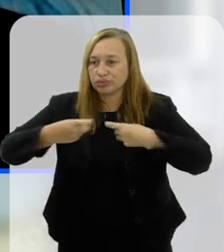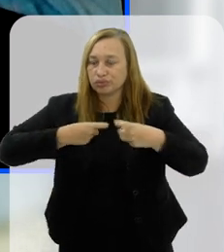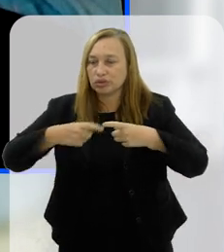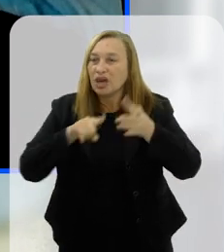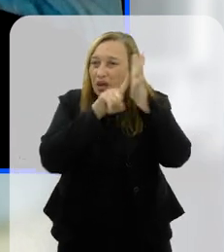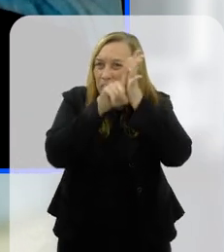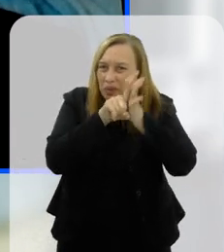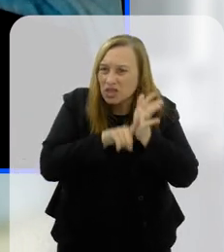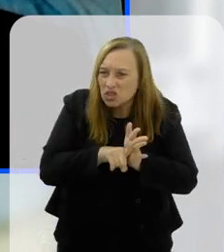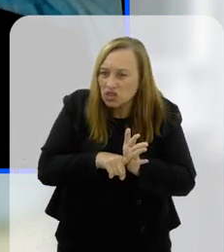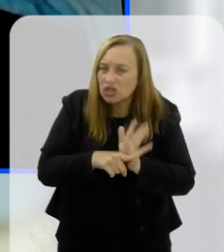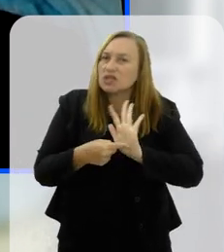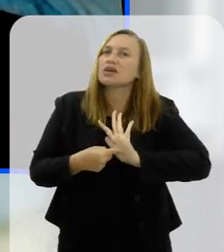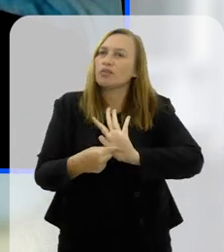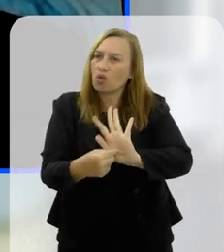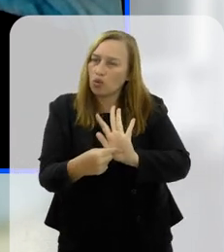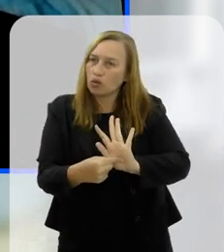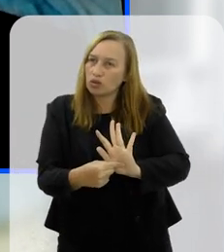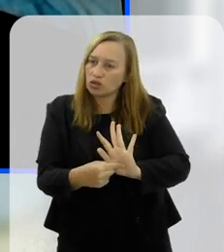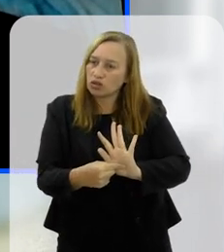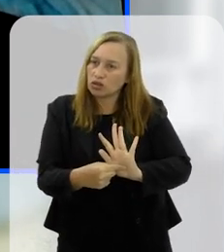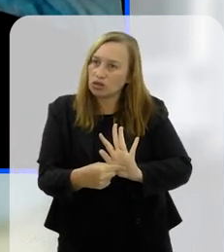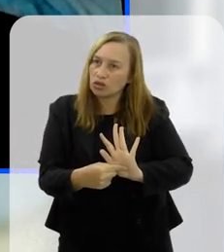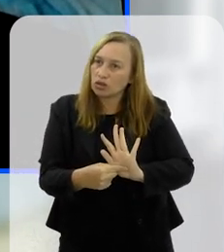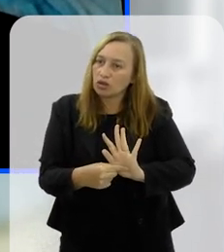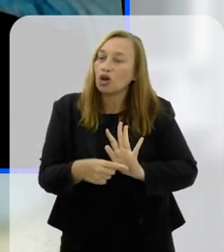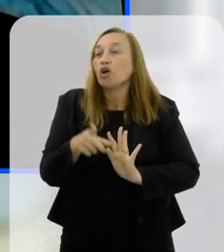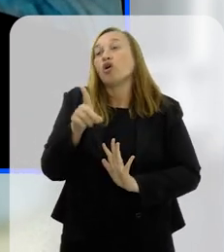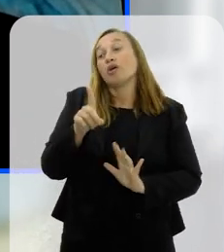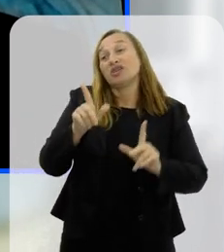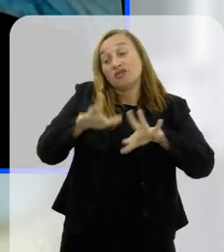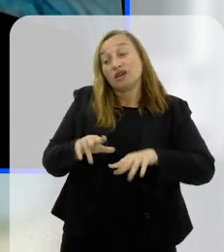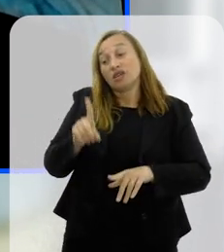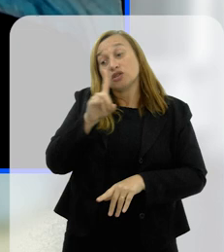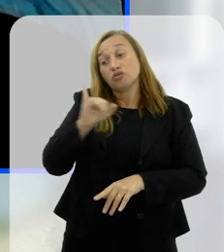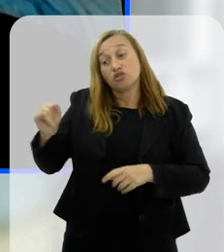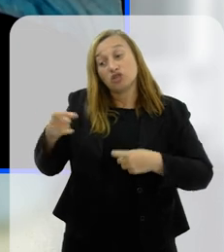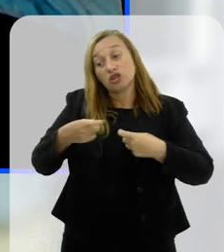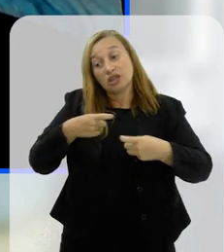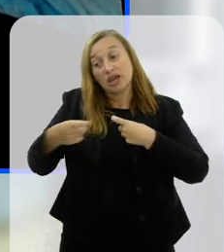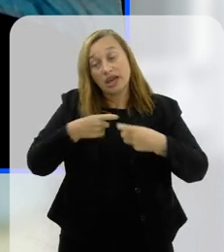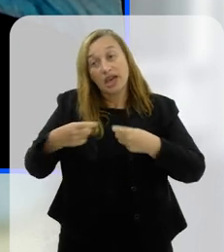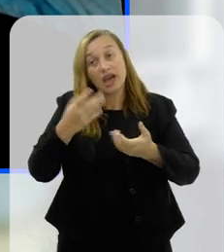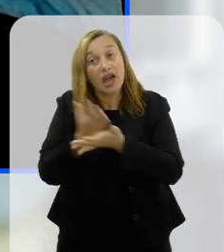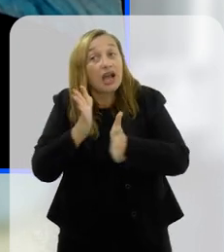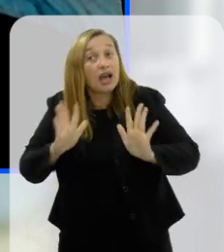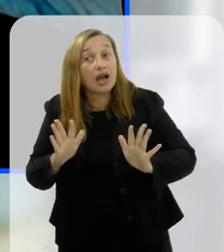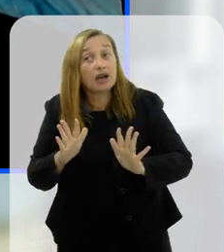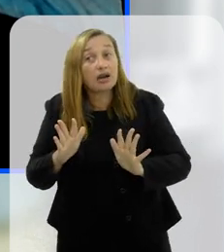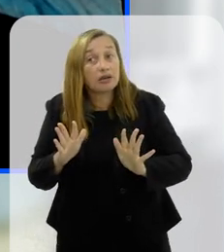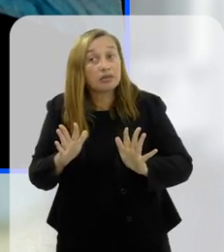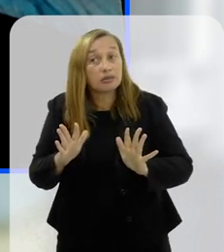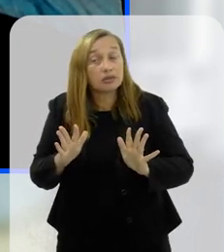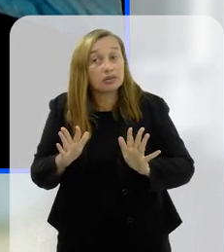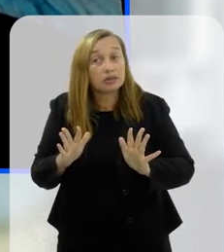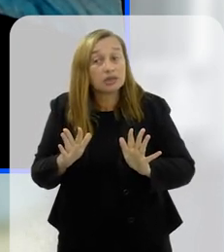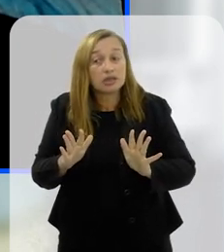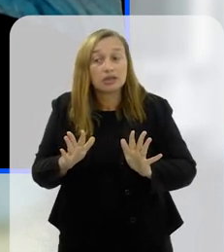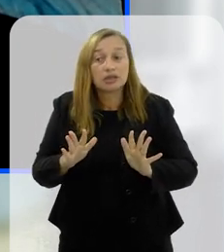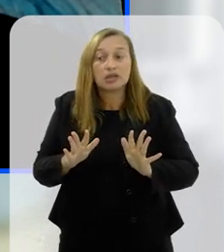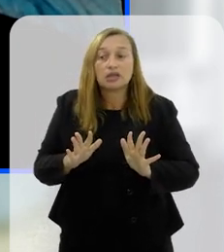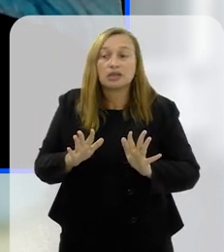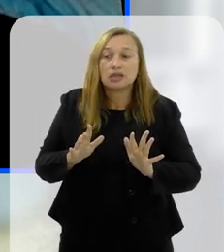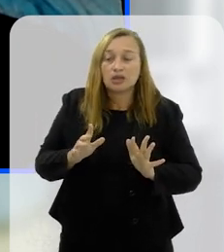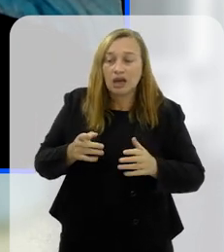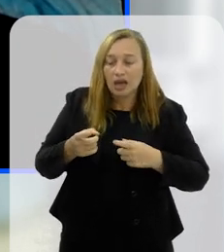tá então só que a diferença é que um dia essa guerra acaba né Por algum motivo ou por outro toda a guerra